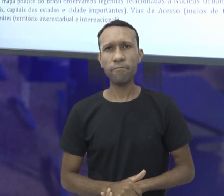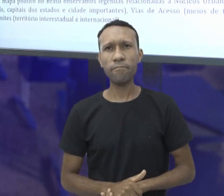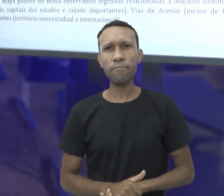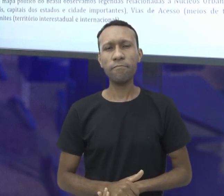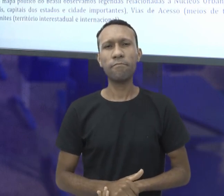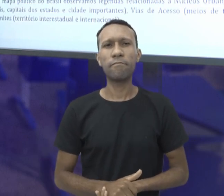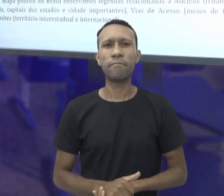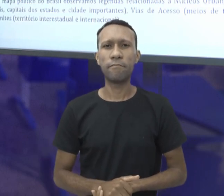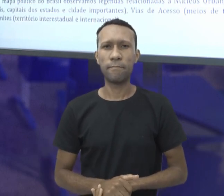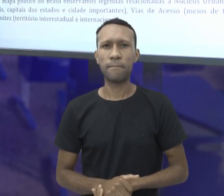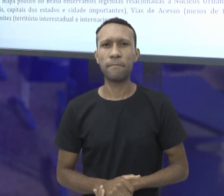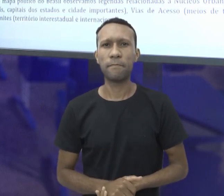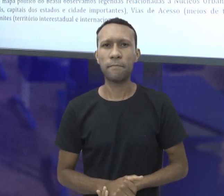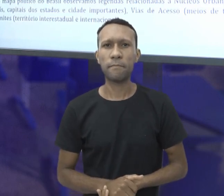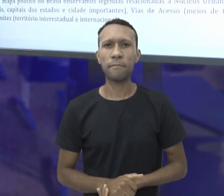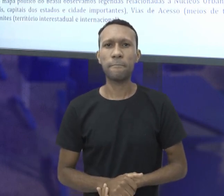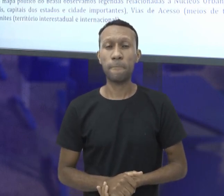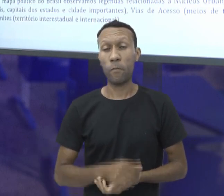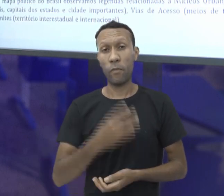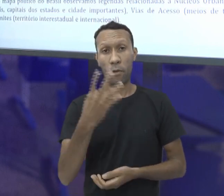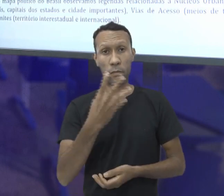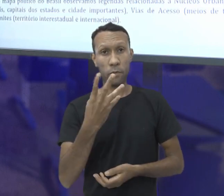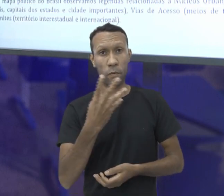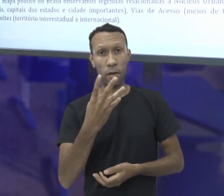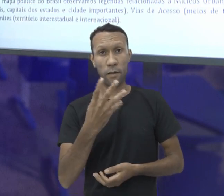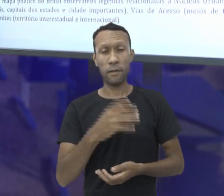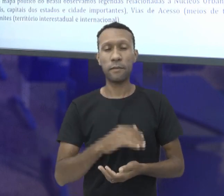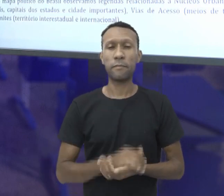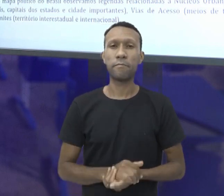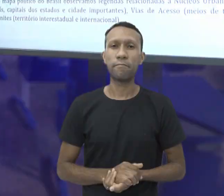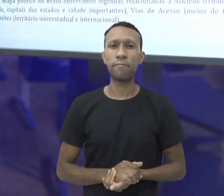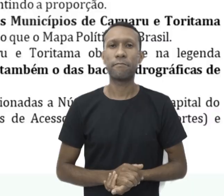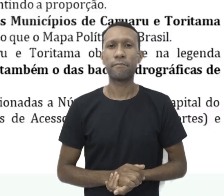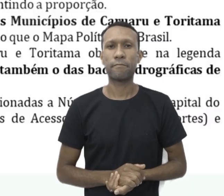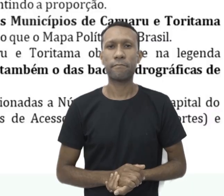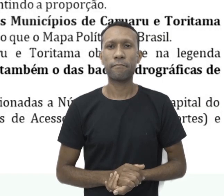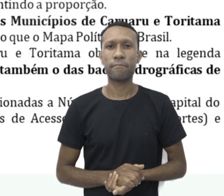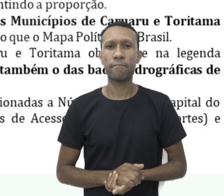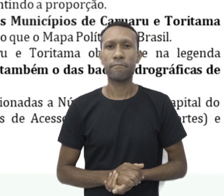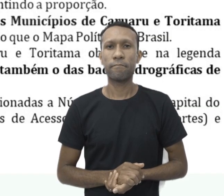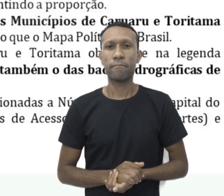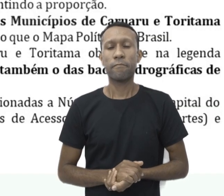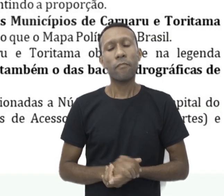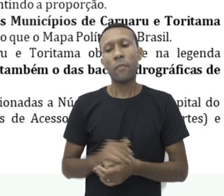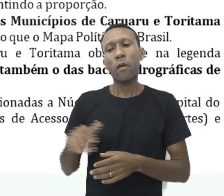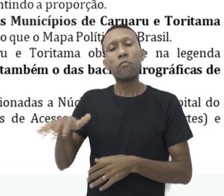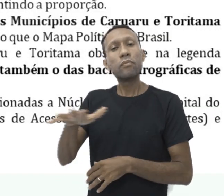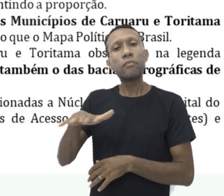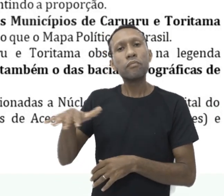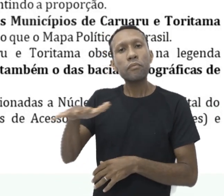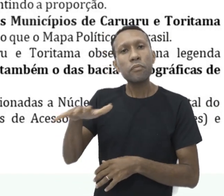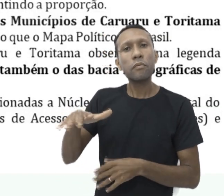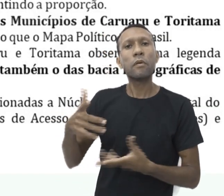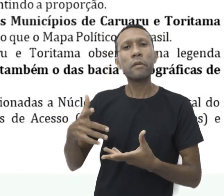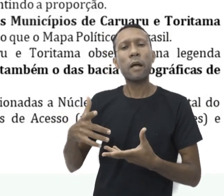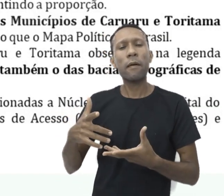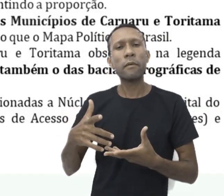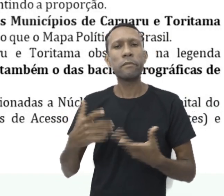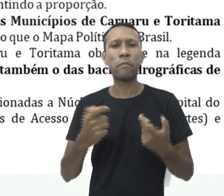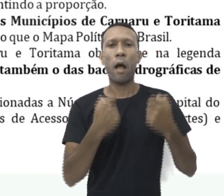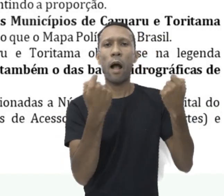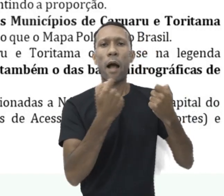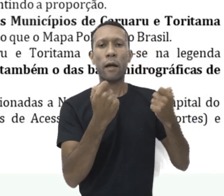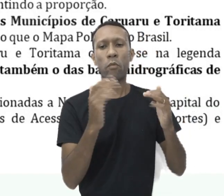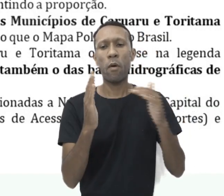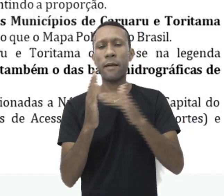Vejamos. Quarto passo da atividade. O mapa de localização do município de Caruaru e Toritama